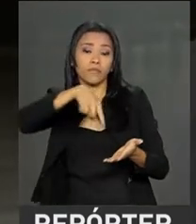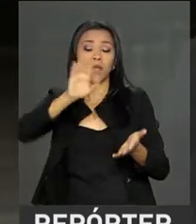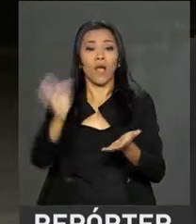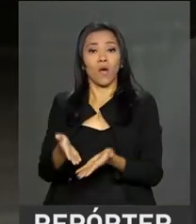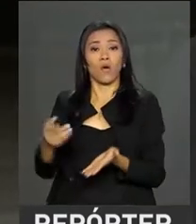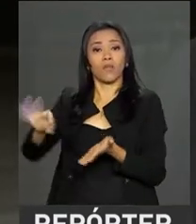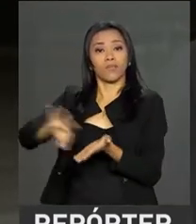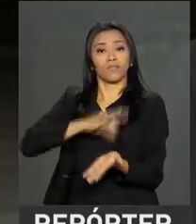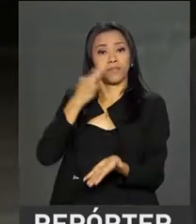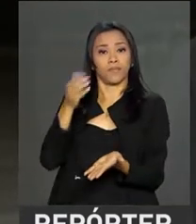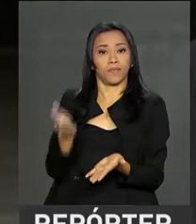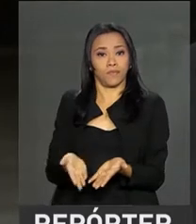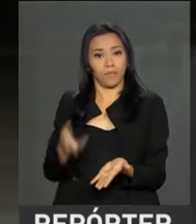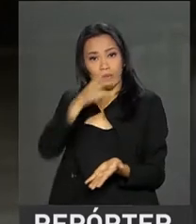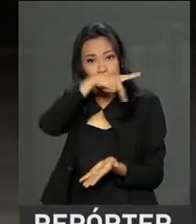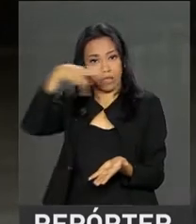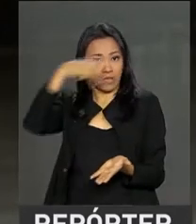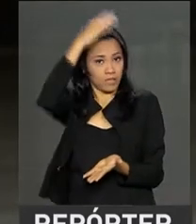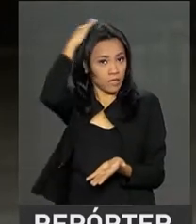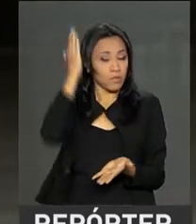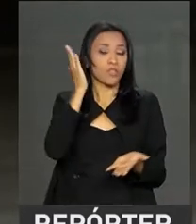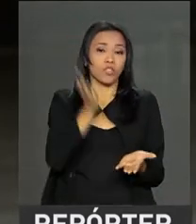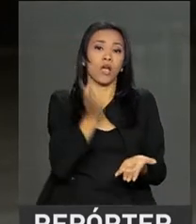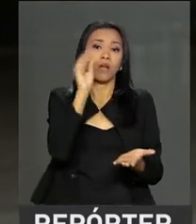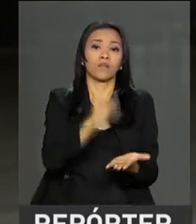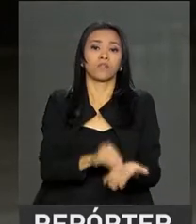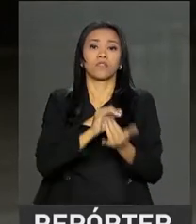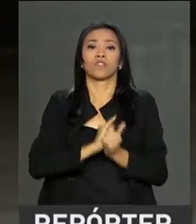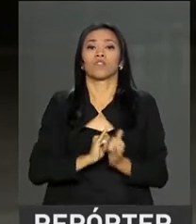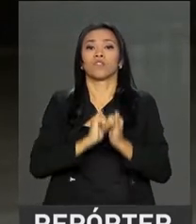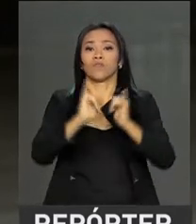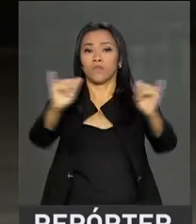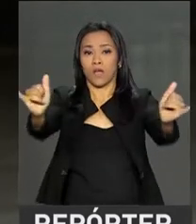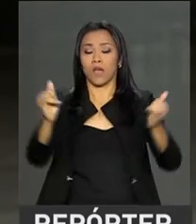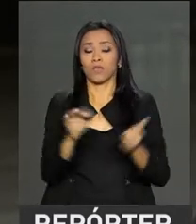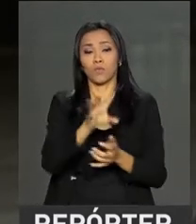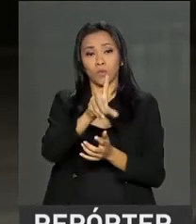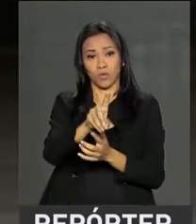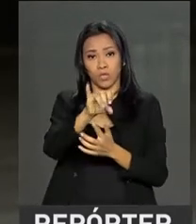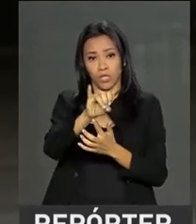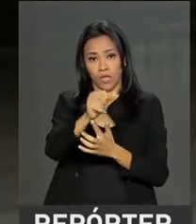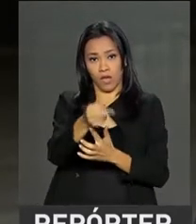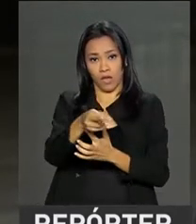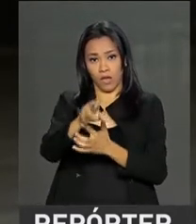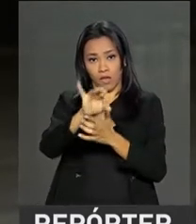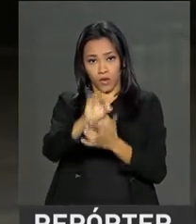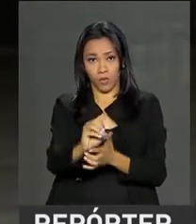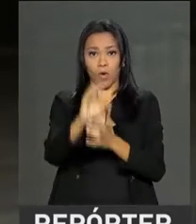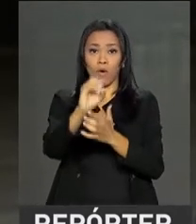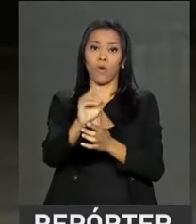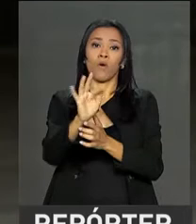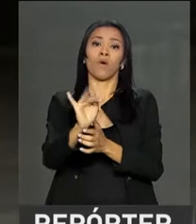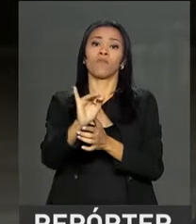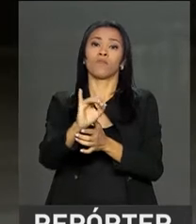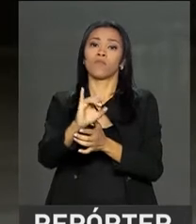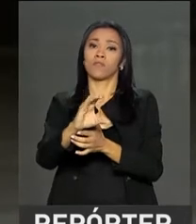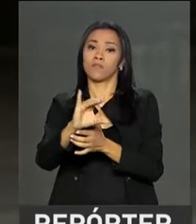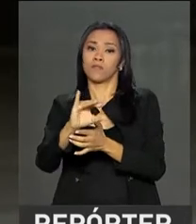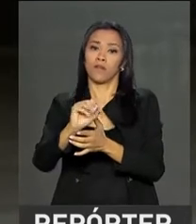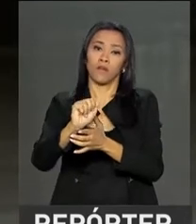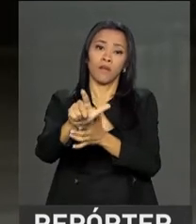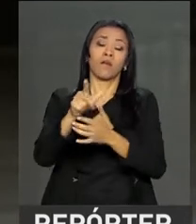michel temer e publicada hoje então no diário oficial da união e estabelece então que haverá um déficit